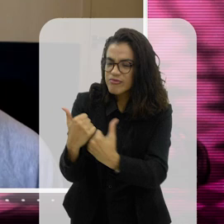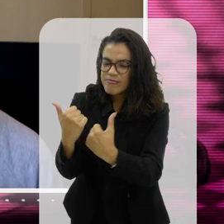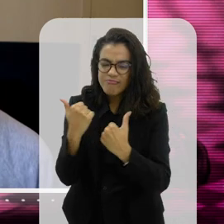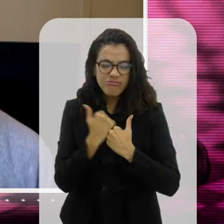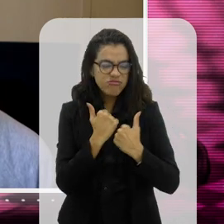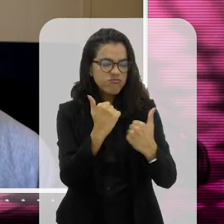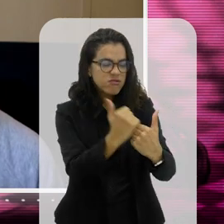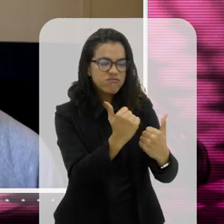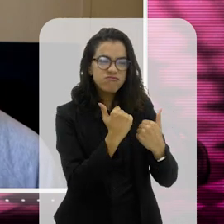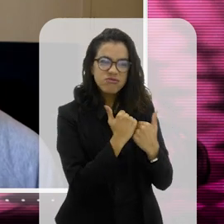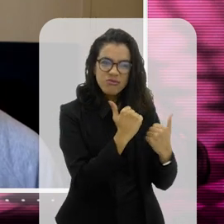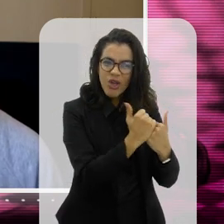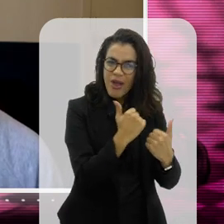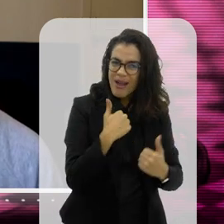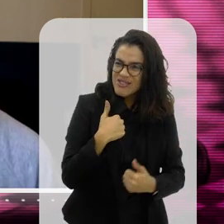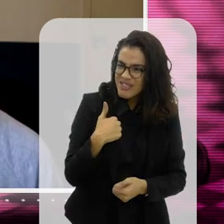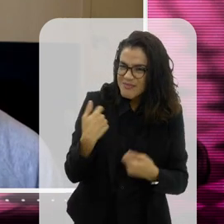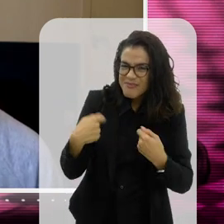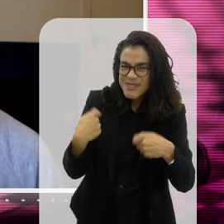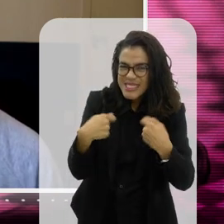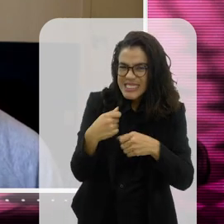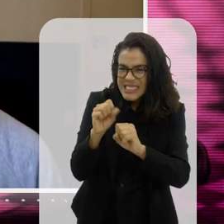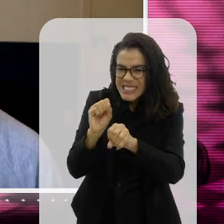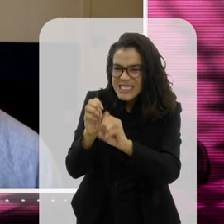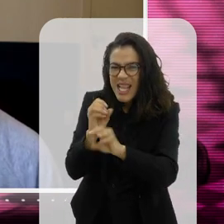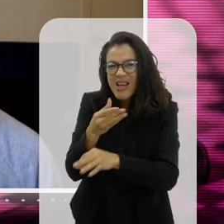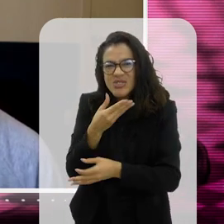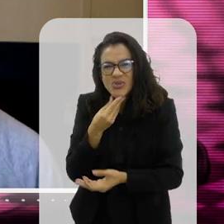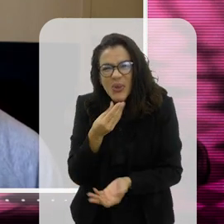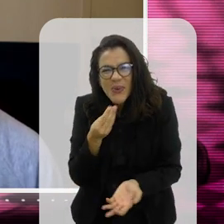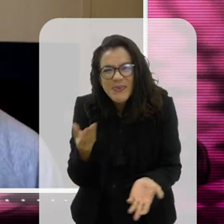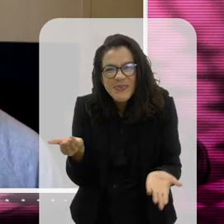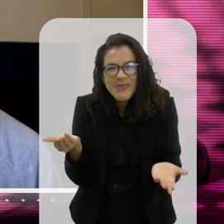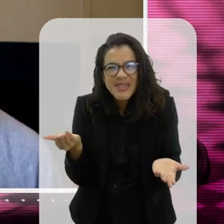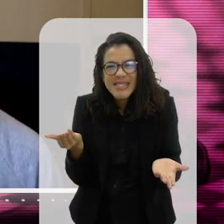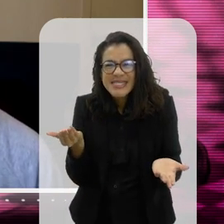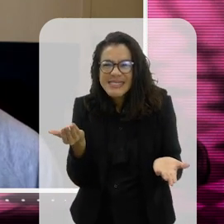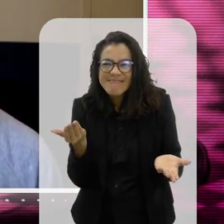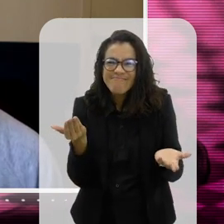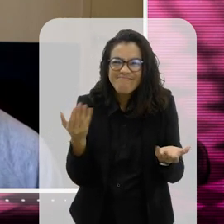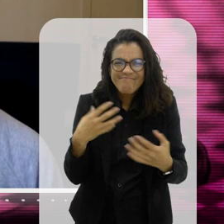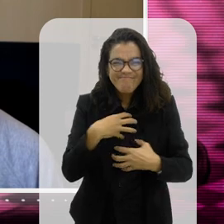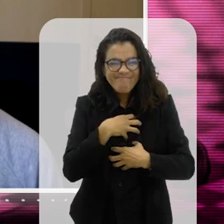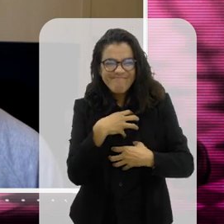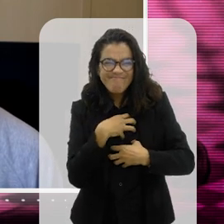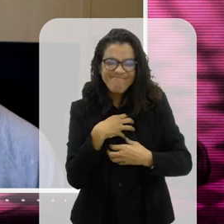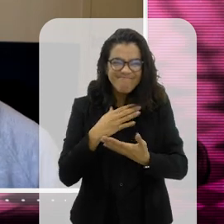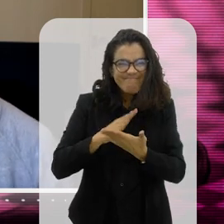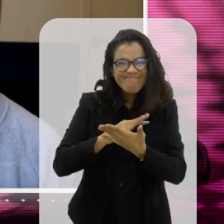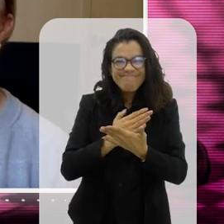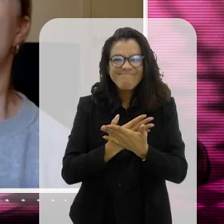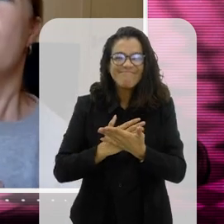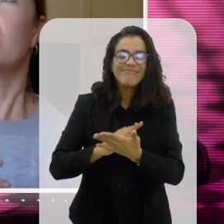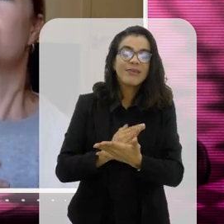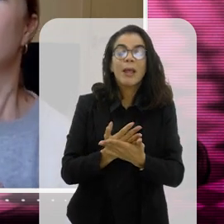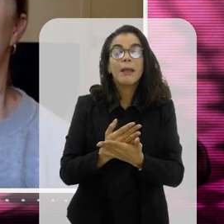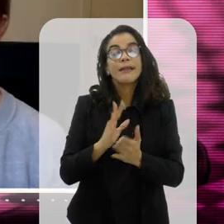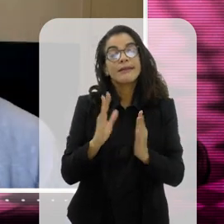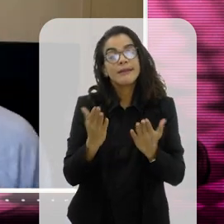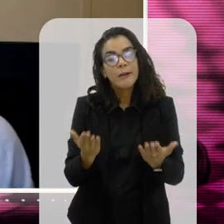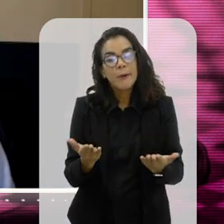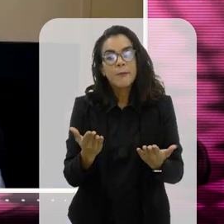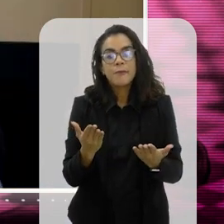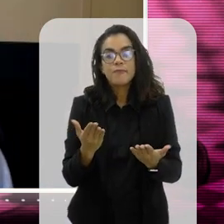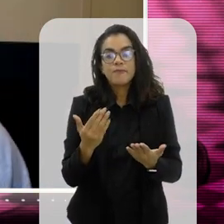a gente tá nos apoiando, nós estamos nos apoiando, então a gente também ainda tem que ensinar os homens? Mas não fica um Eu pensamento